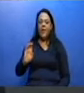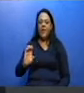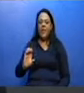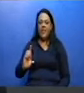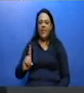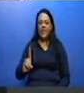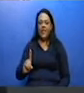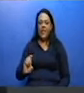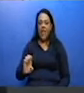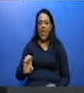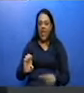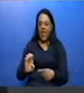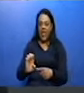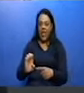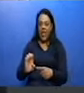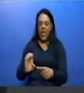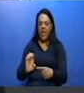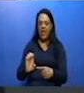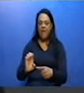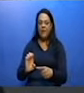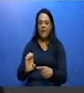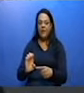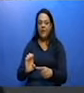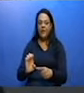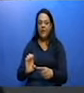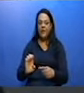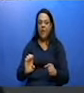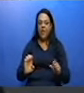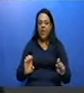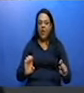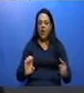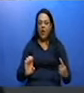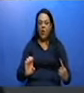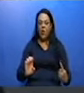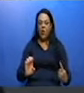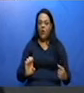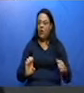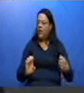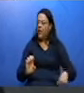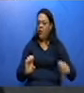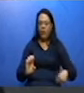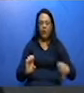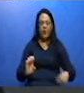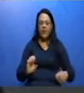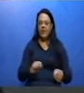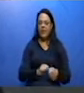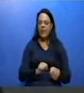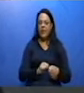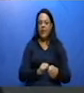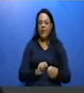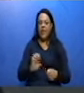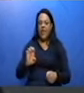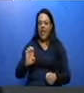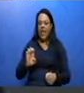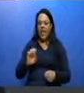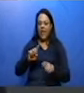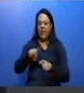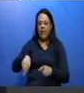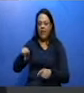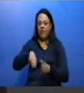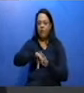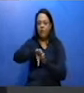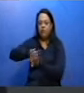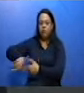letrinha E do exercício 1, não precisa fazer. Então, risquem a letra E